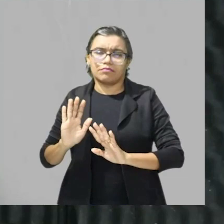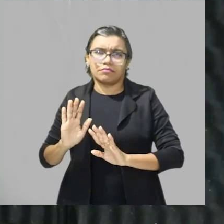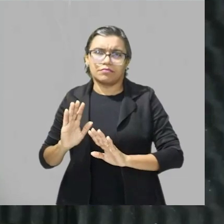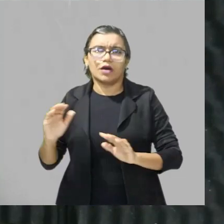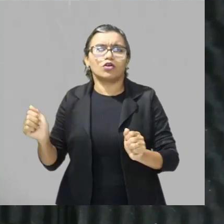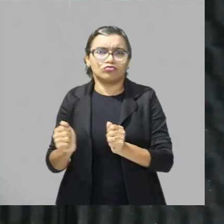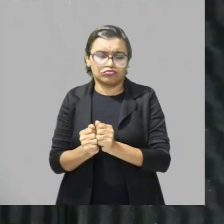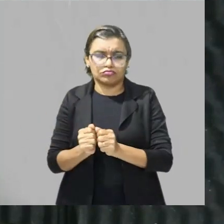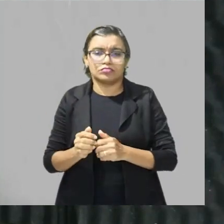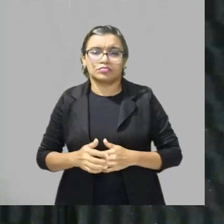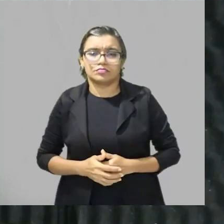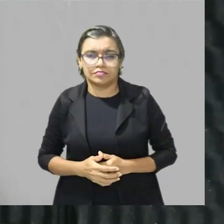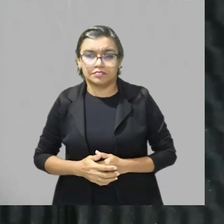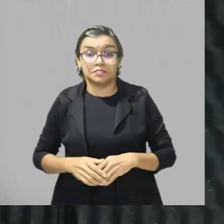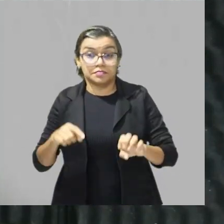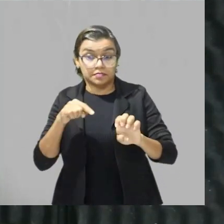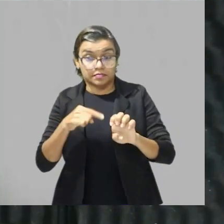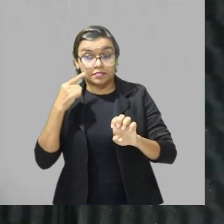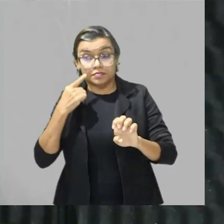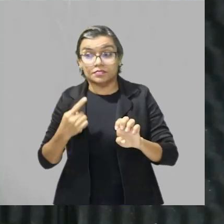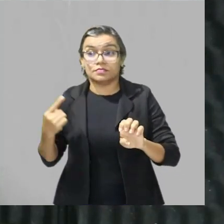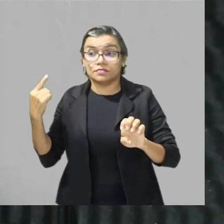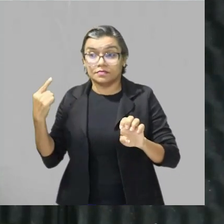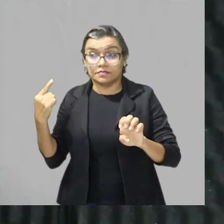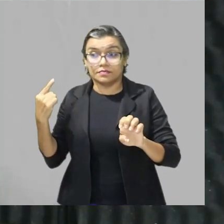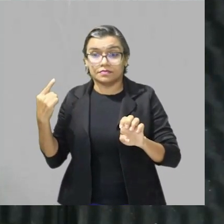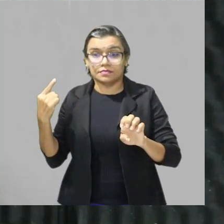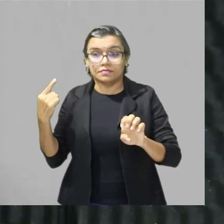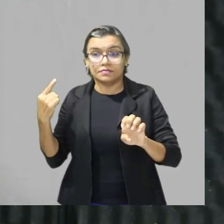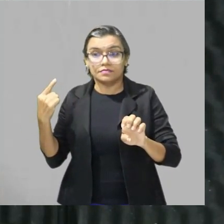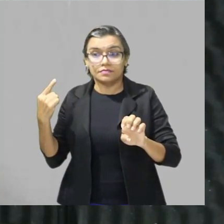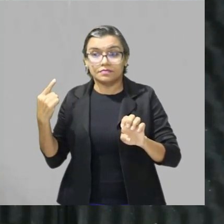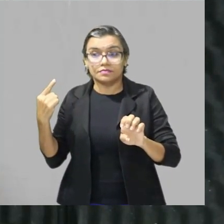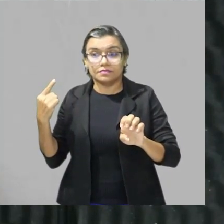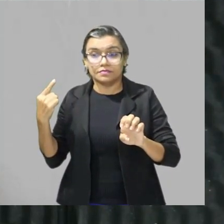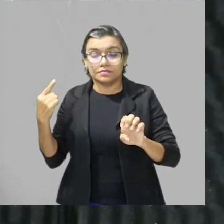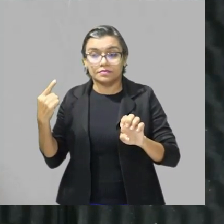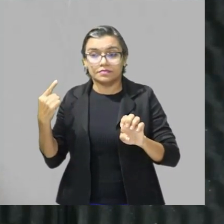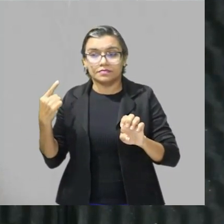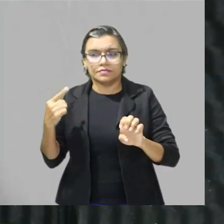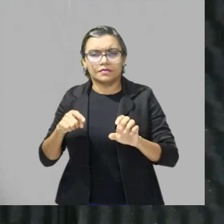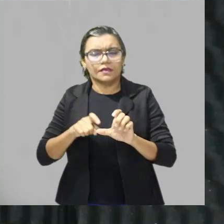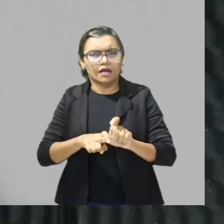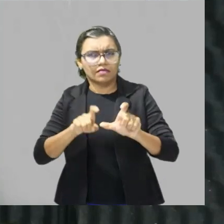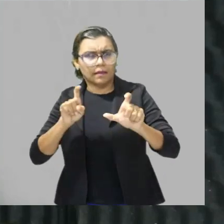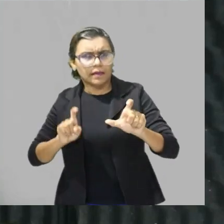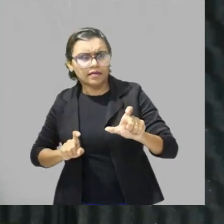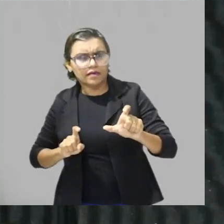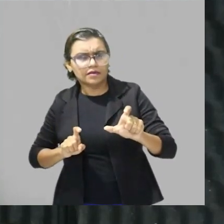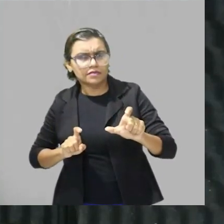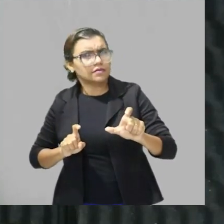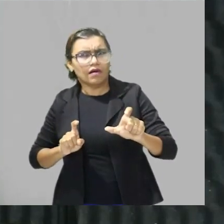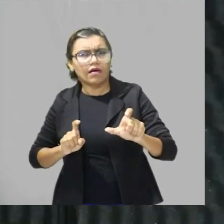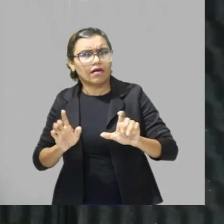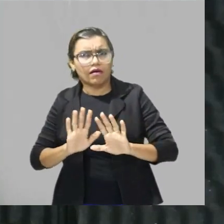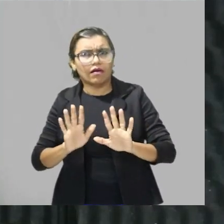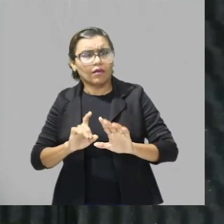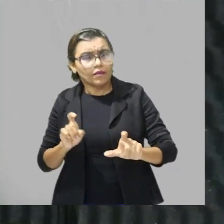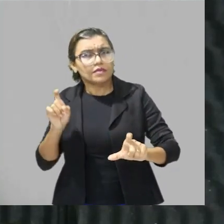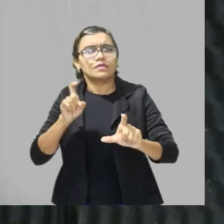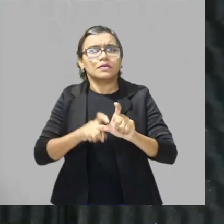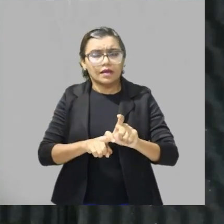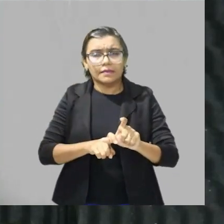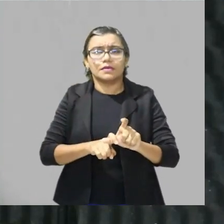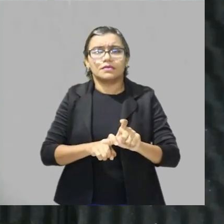fenômeno Consolidação da Independência entre conhecimento e prática Independência não gente a dependência entre